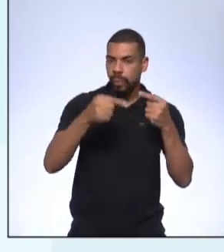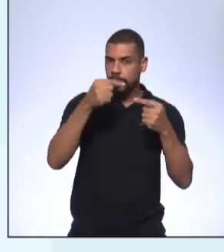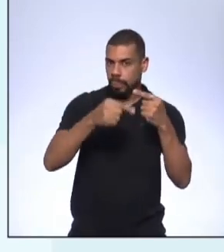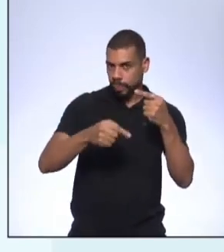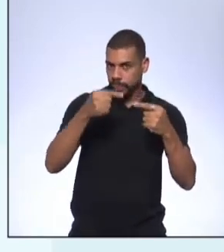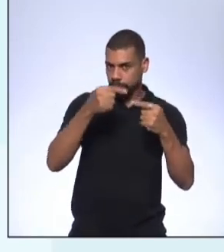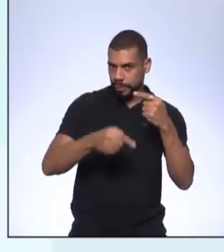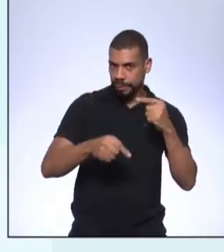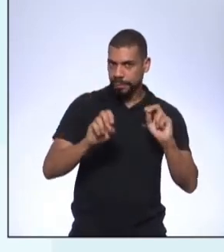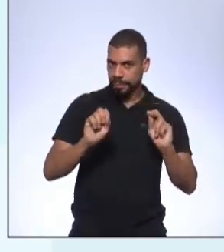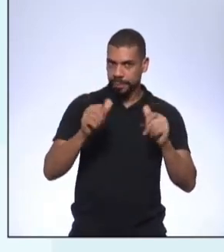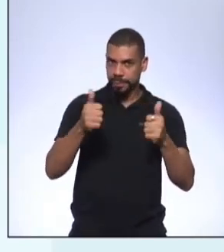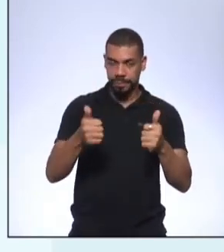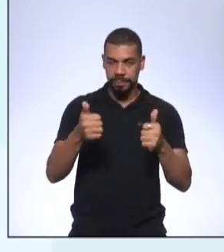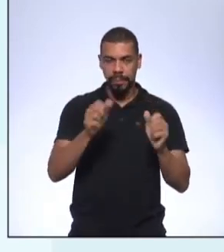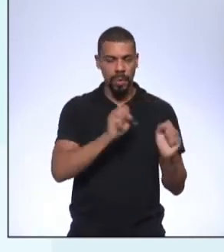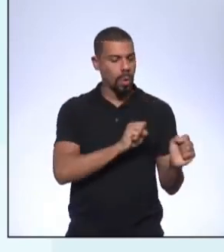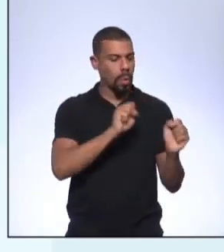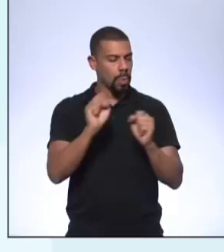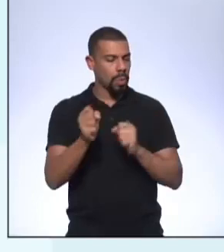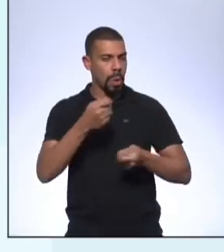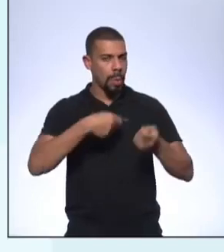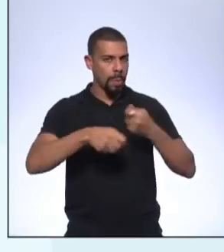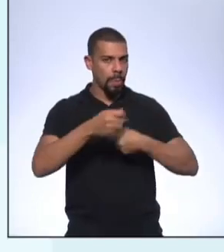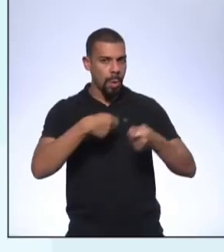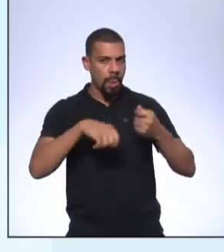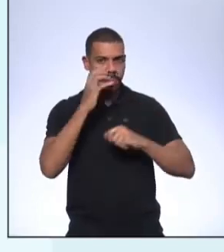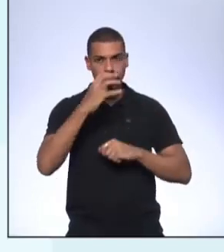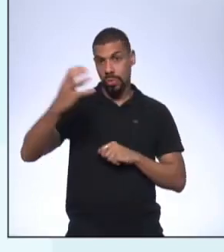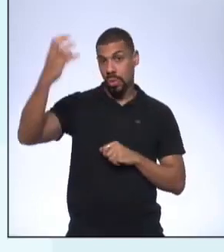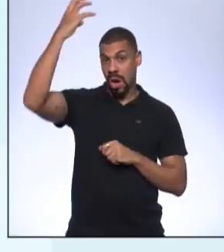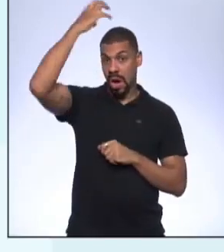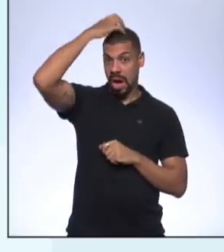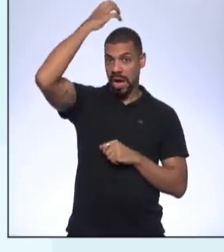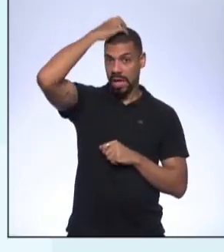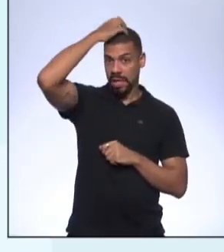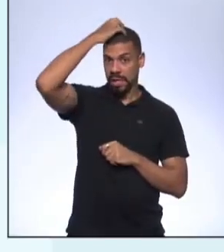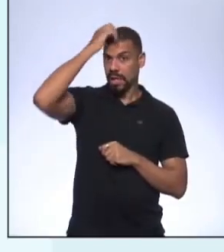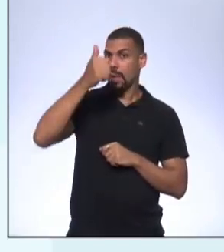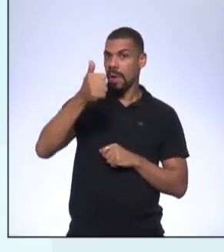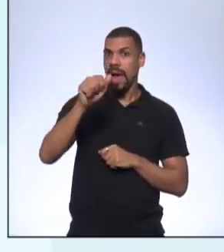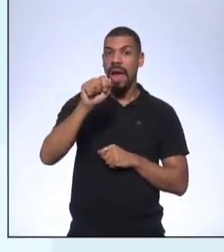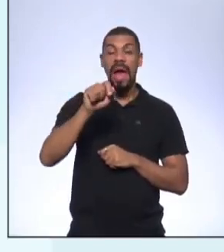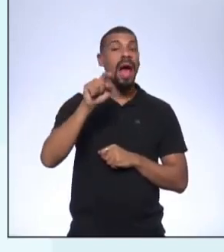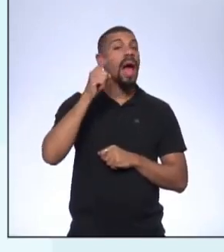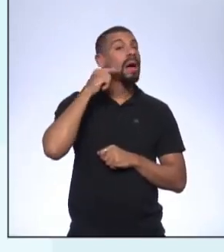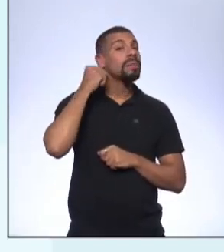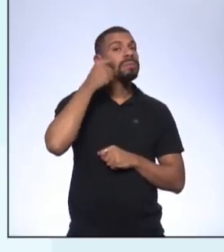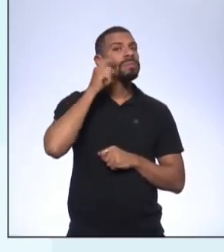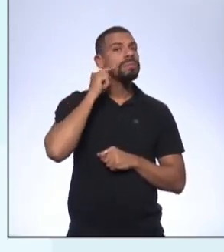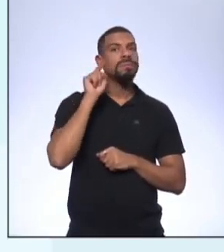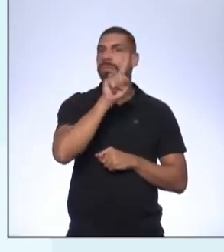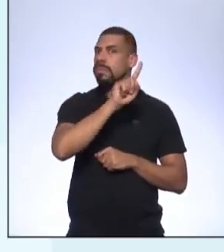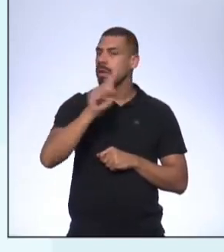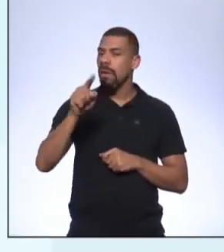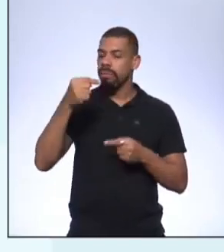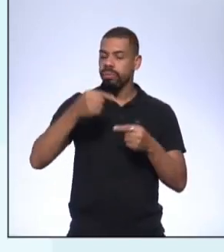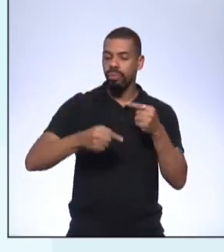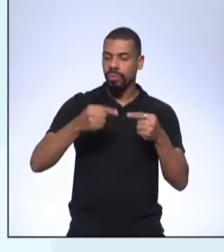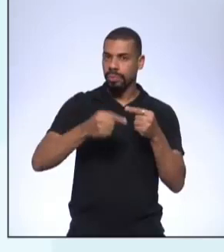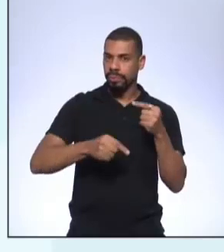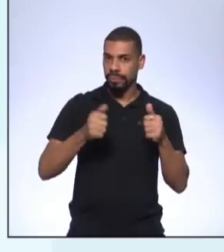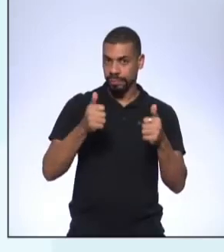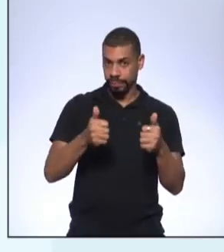motivos para a centralização do poder político na figura dos reis. Aponte no chat somente a letra correspondente à alternativa que